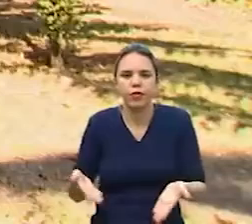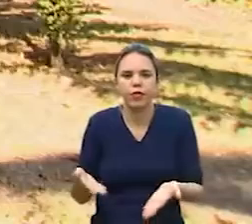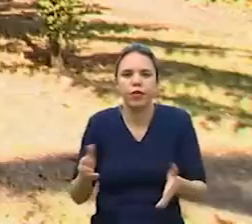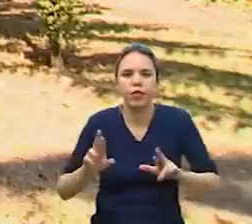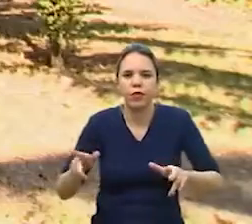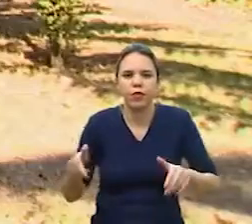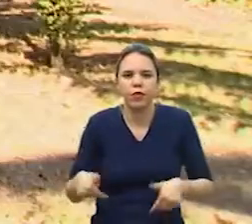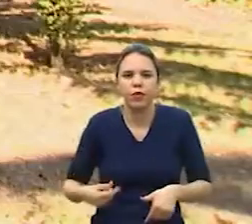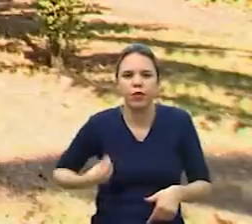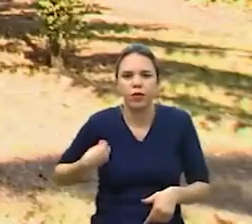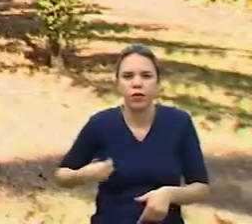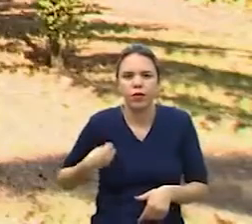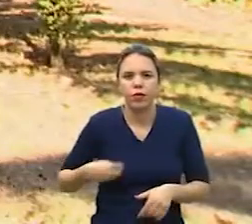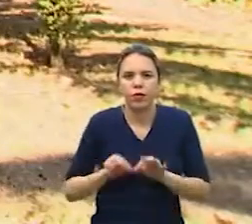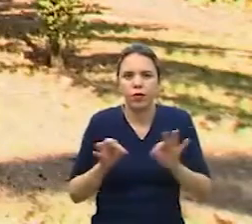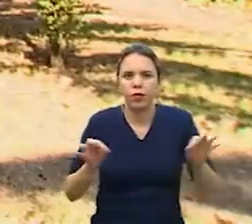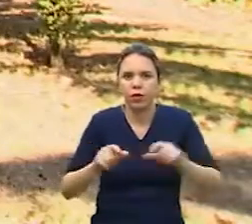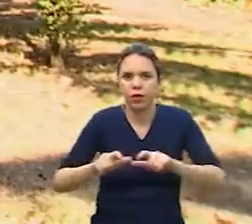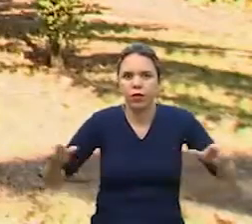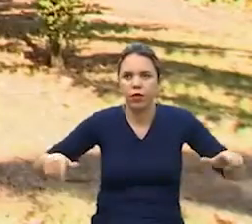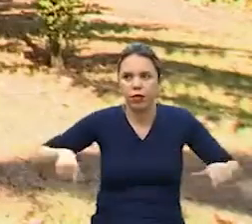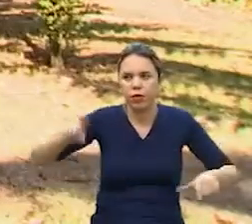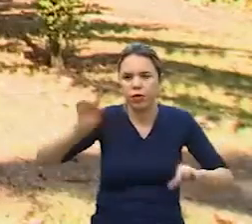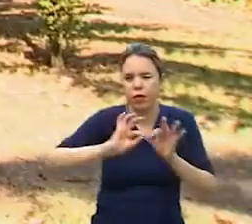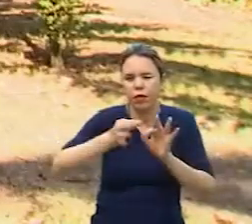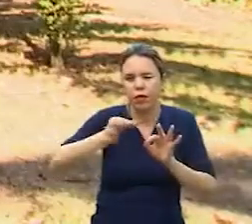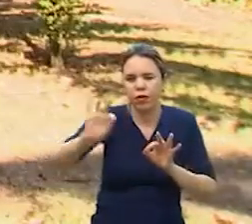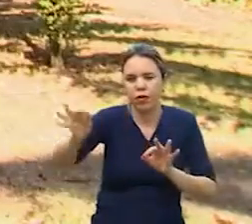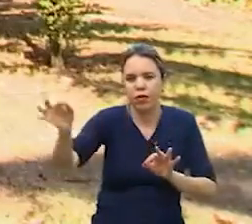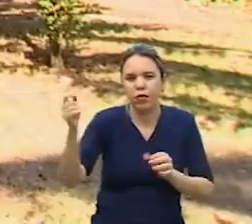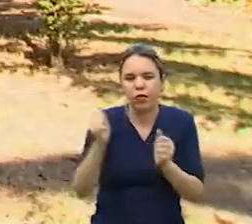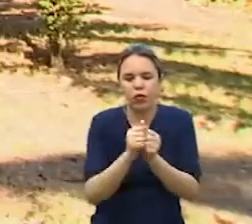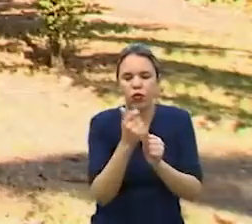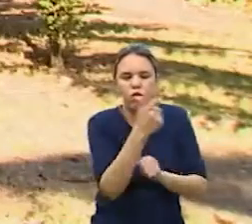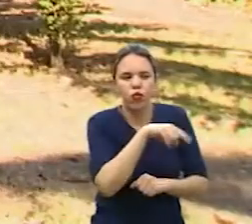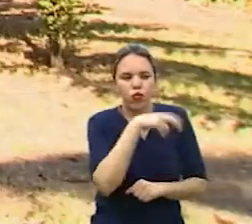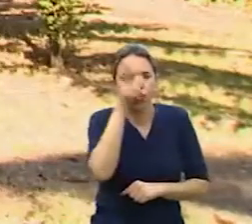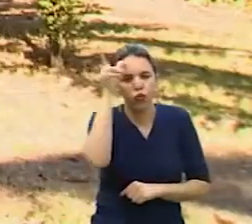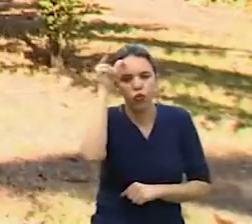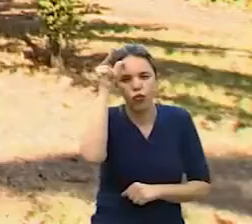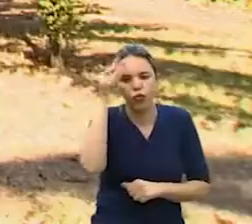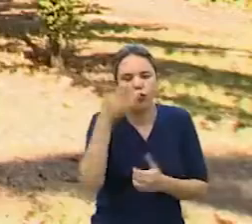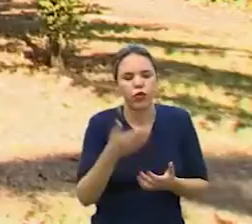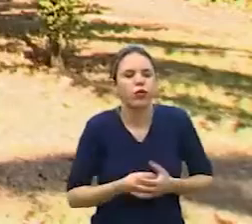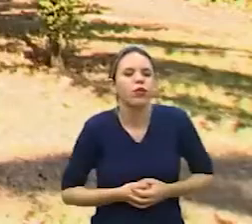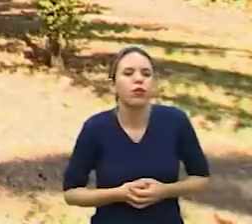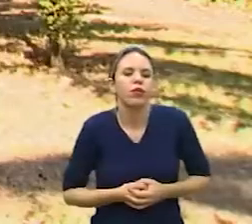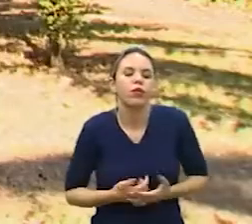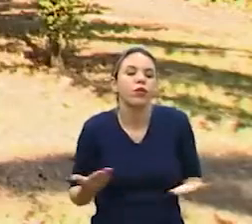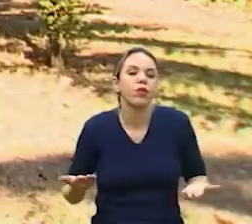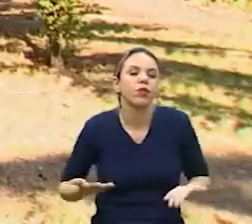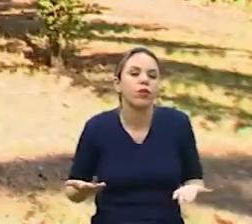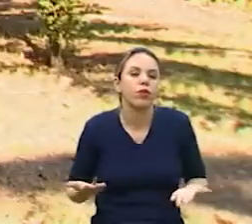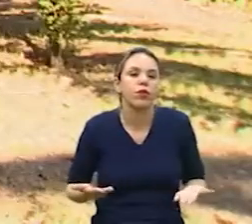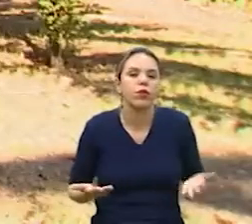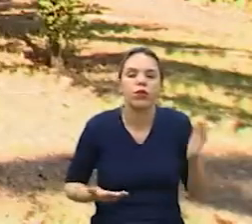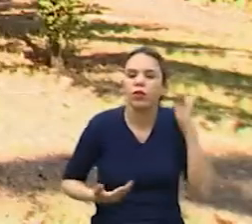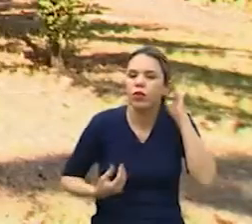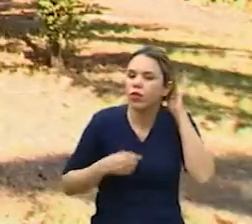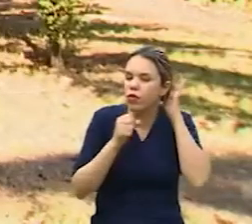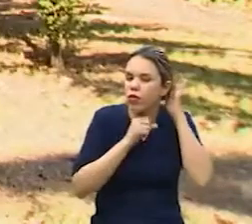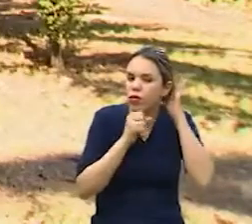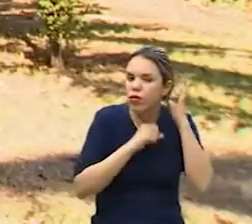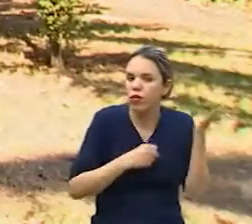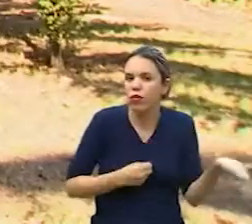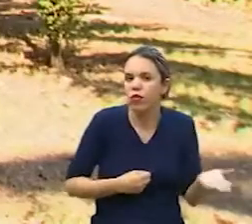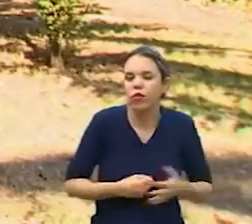veio para cá. Só que agora ela estava lá num pasto maior, né? Numa área grande e tal, lá junto com outros cavalos, né? Só que agora